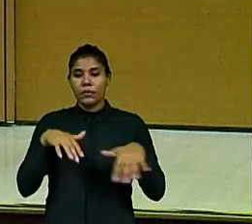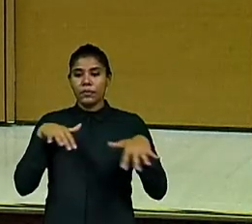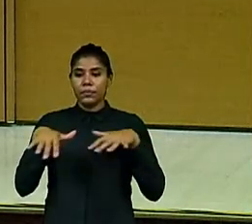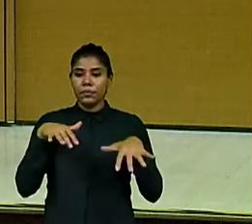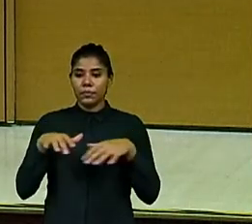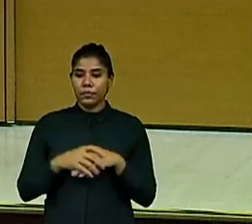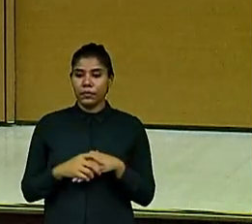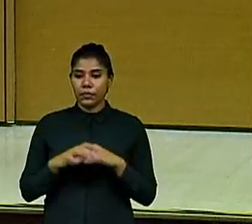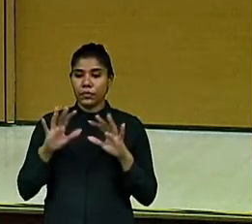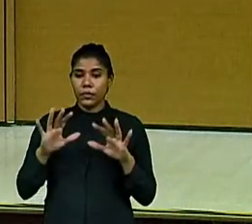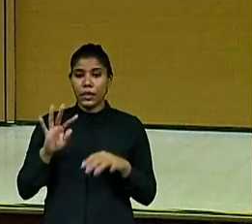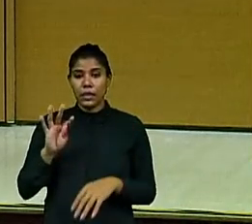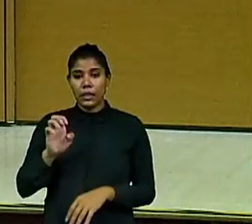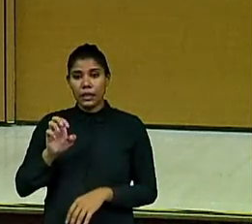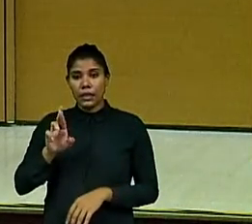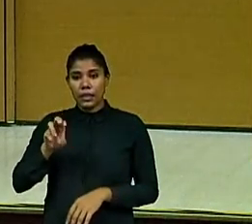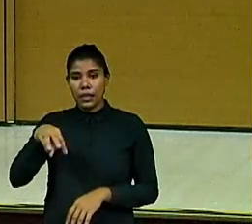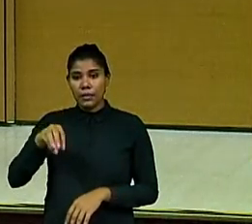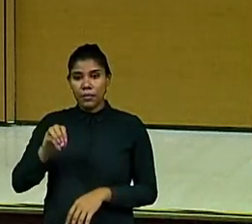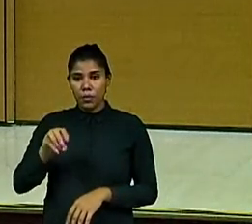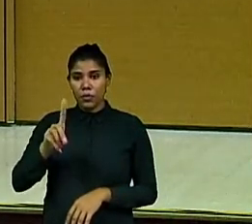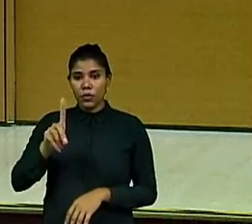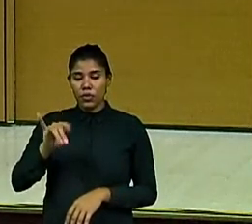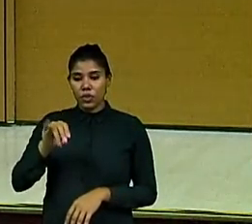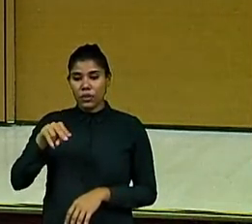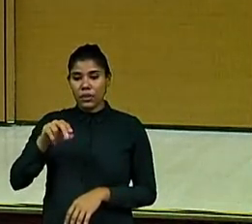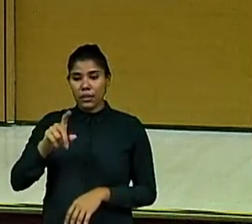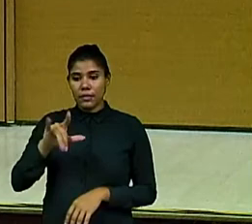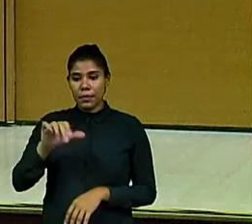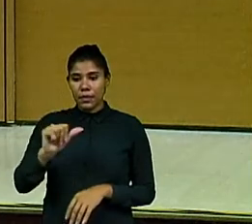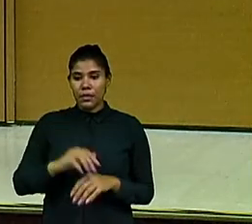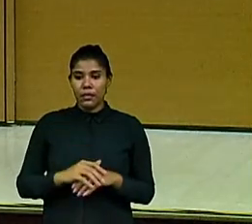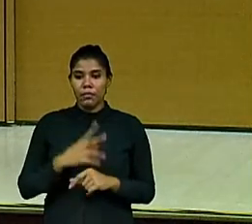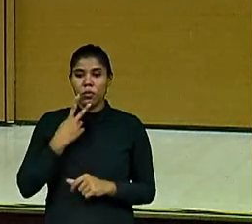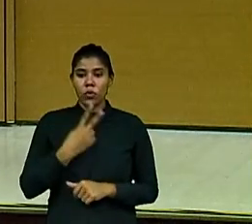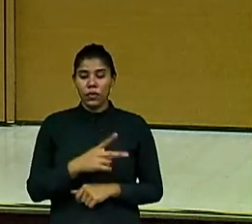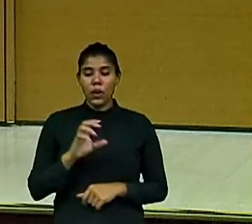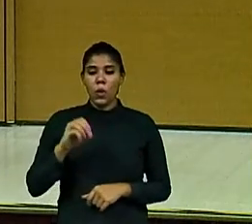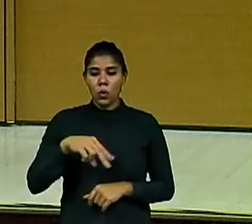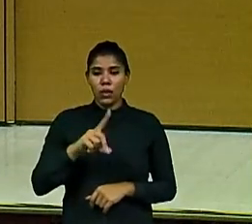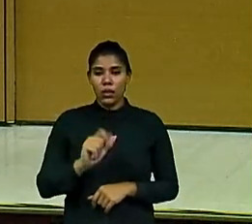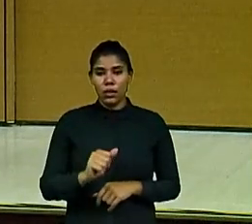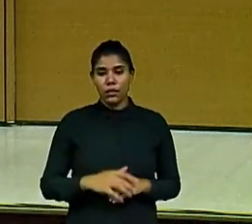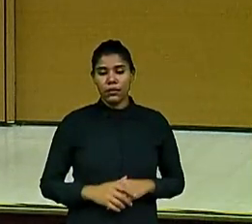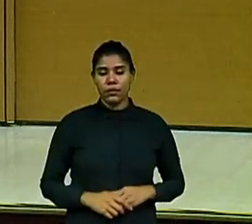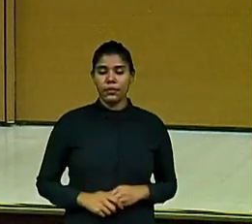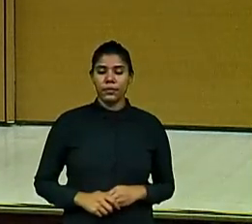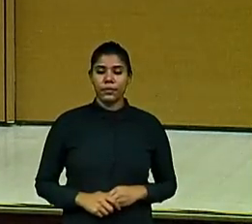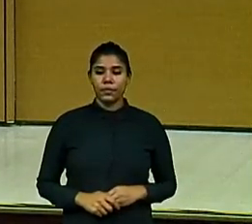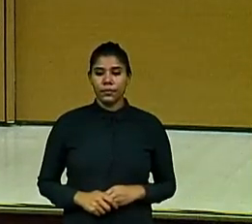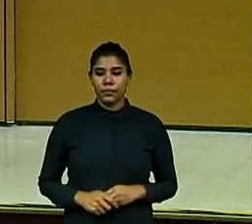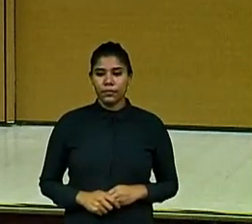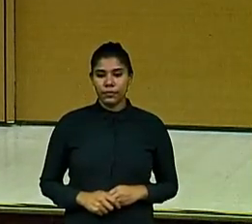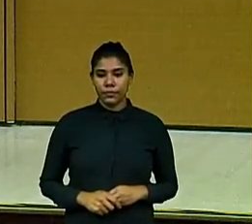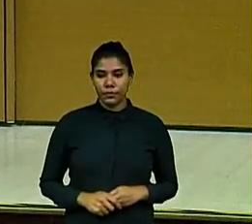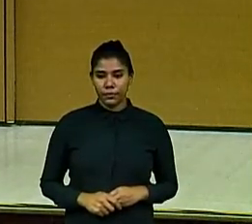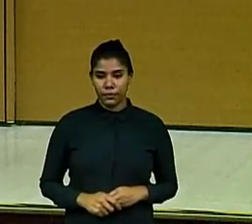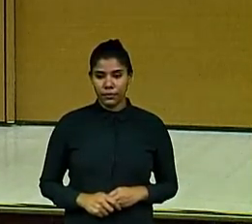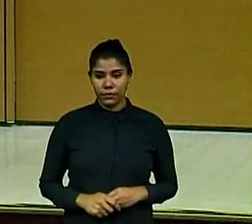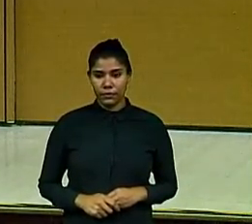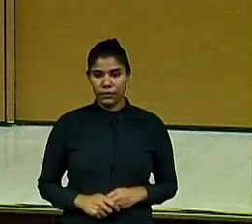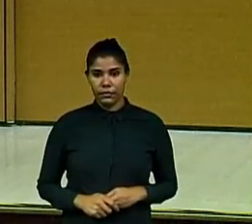termodinâmica certo Estou falando aqui de ondas então no caso das ondas a gente não está